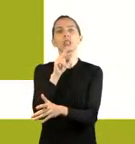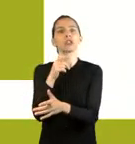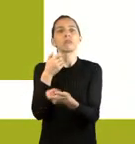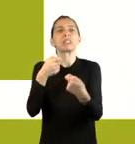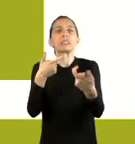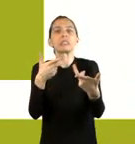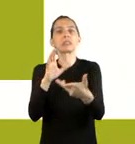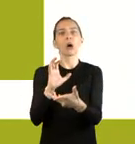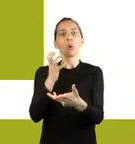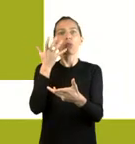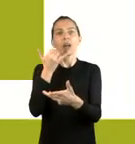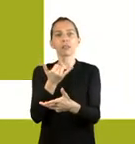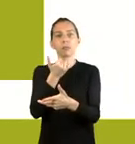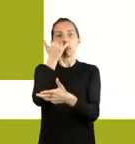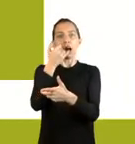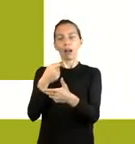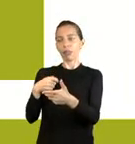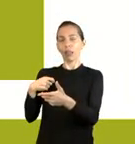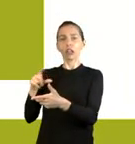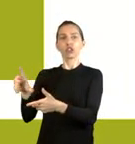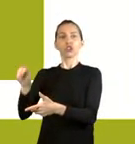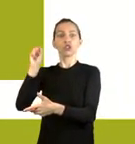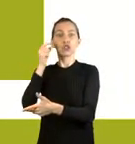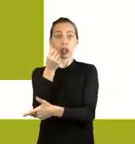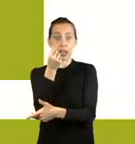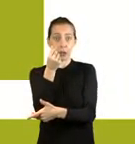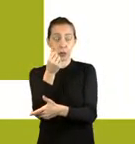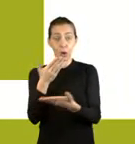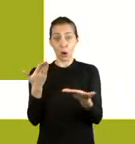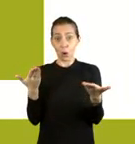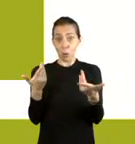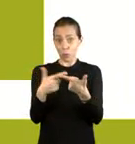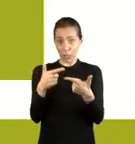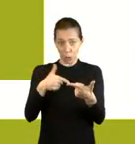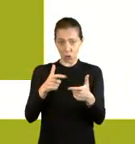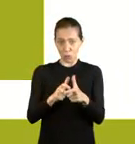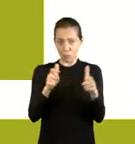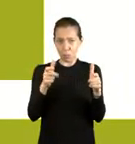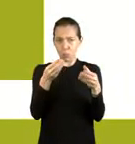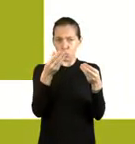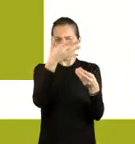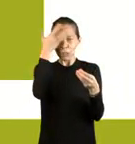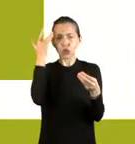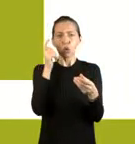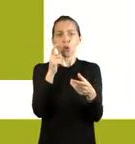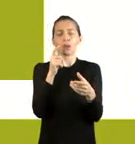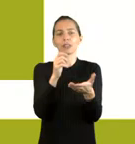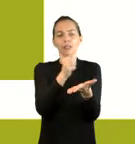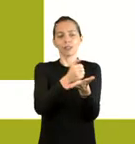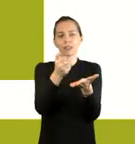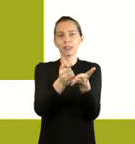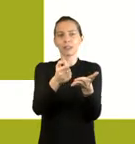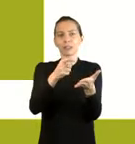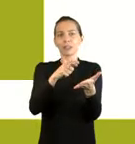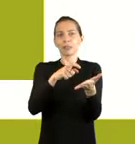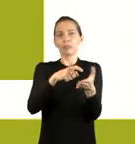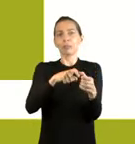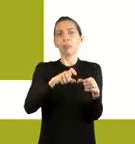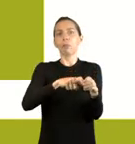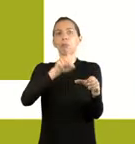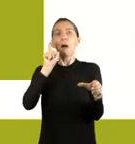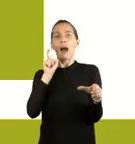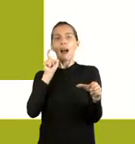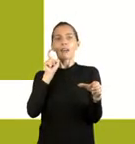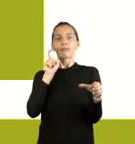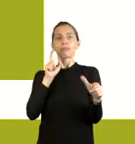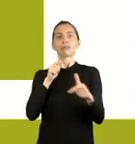as pessoas estão deixando de ser CLT. A gente tem visto esse mercado de pessoas que estão trabalhando